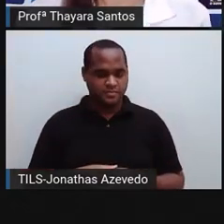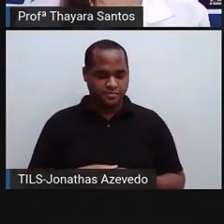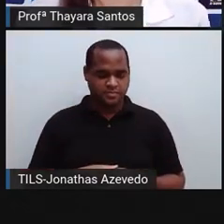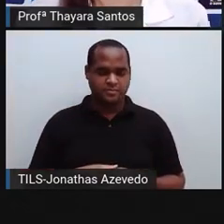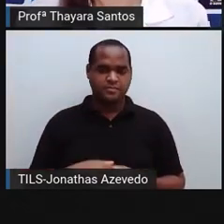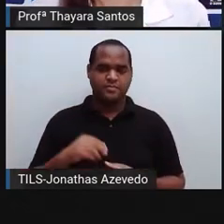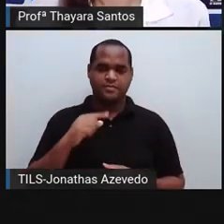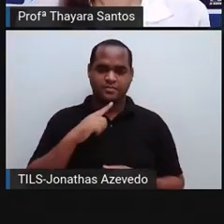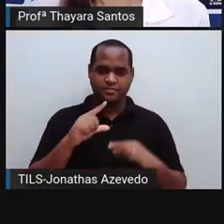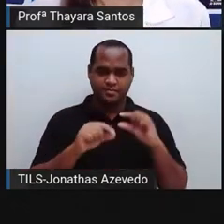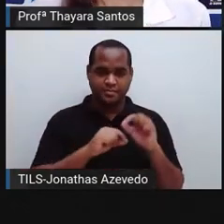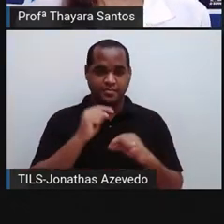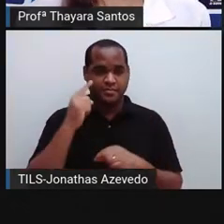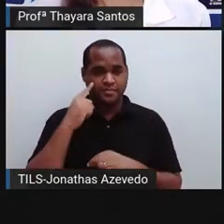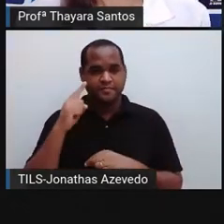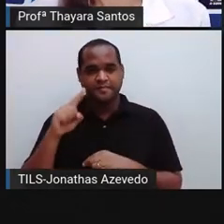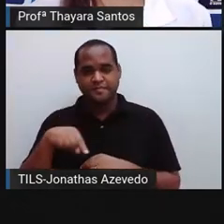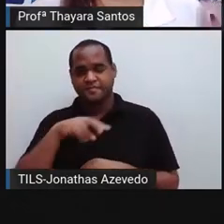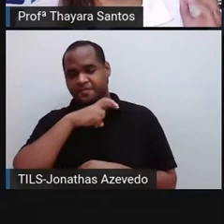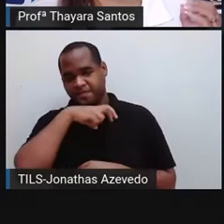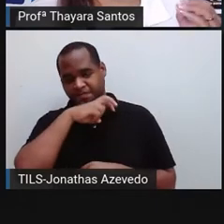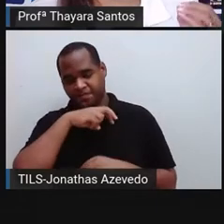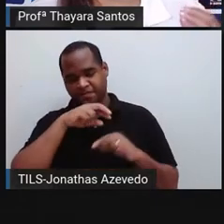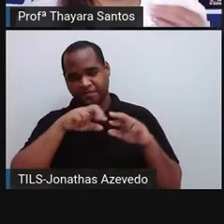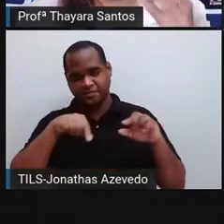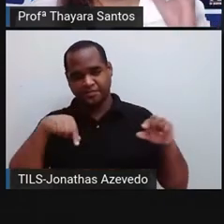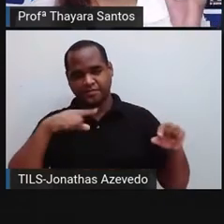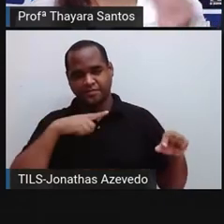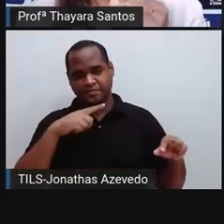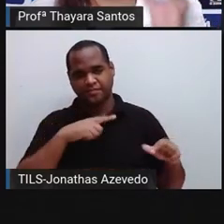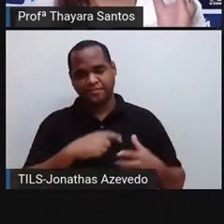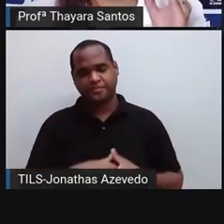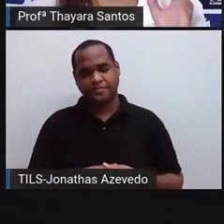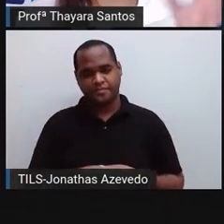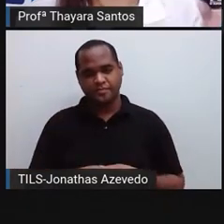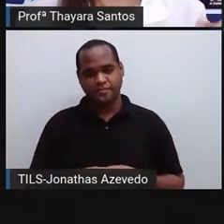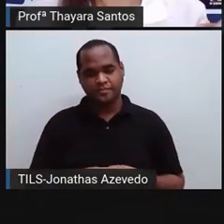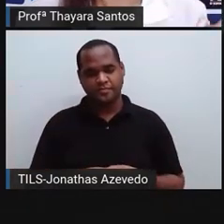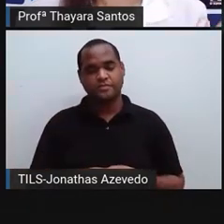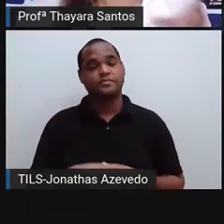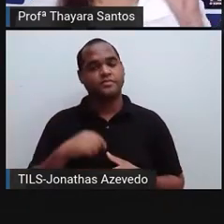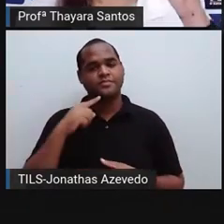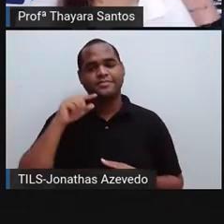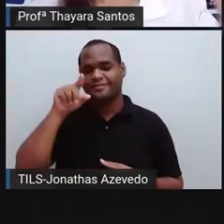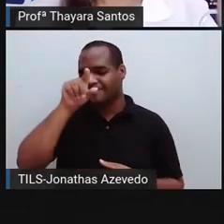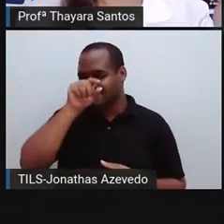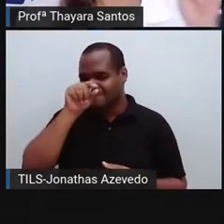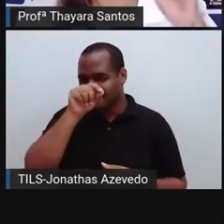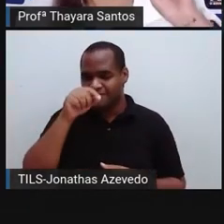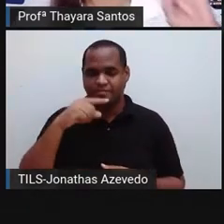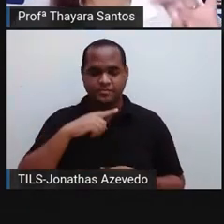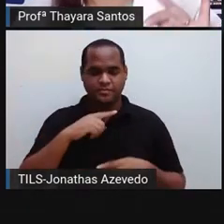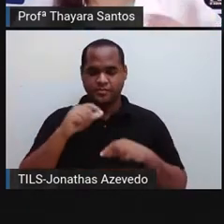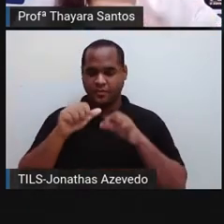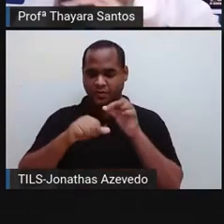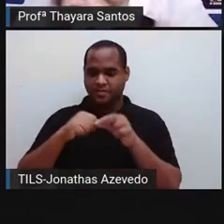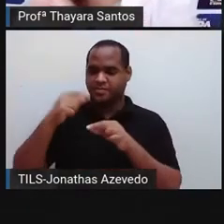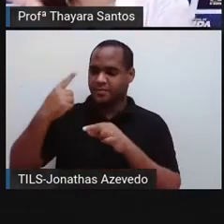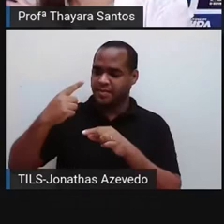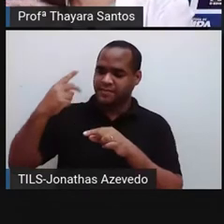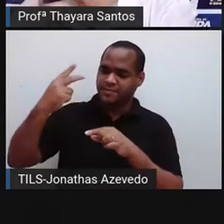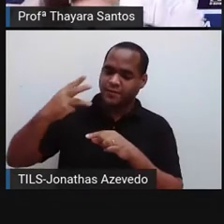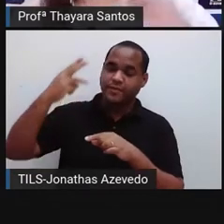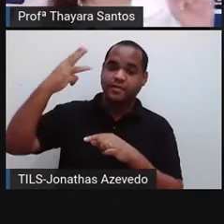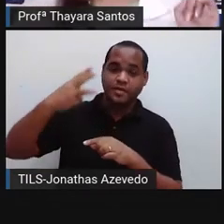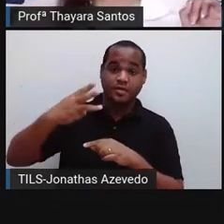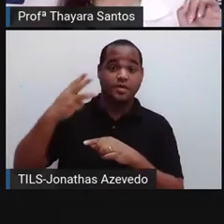consumidora terciária. Então, se vocês prestarem atenção, a posição do gavião mudou. Ele saiu de primário, já foi secundário, agora